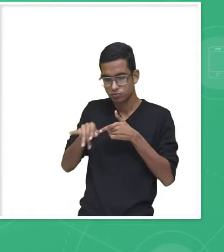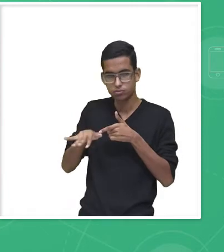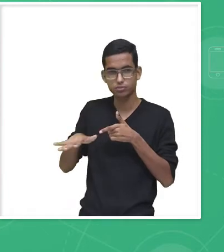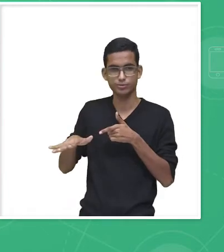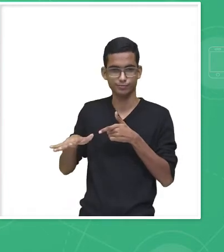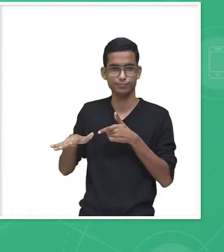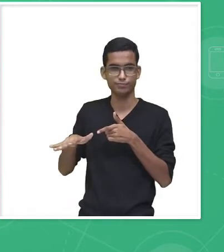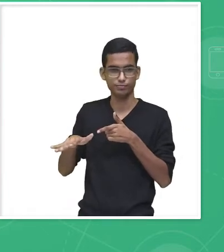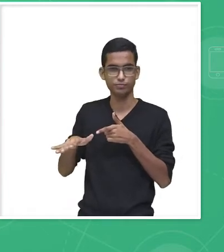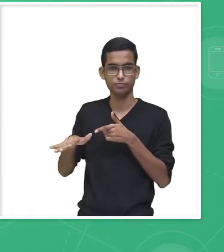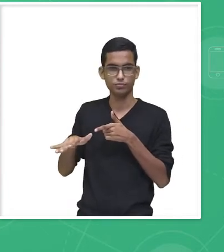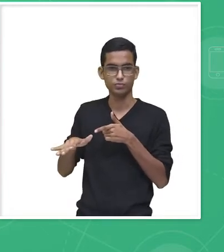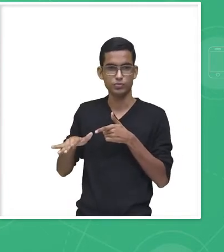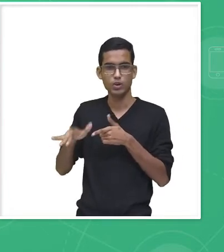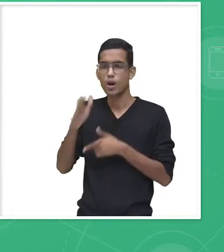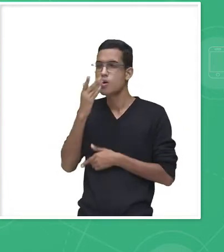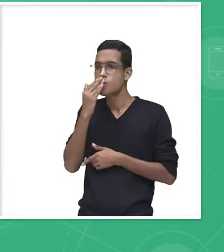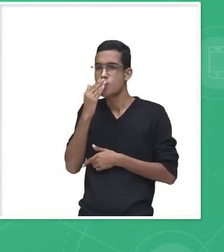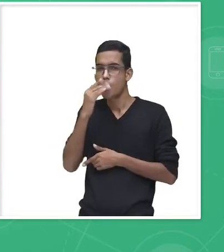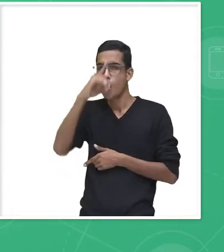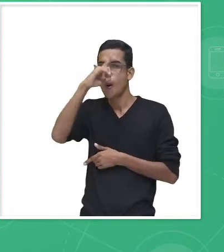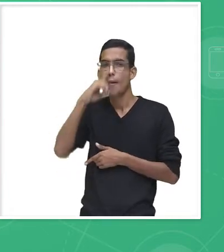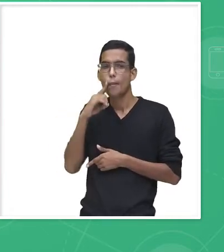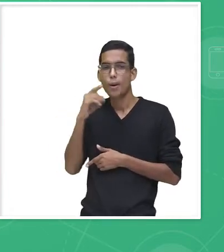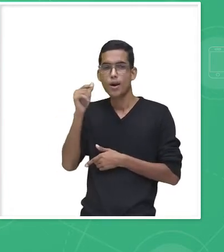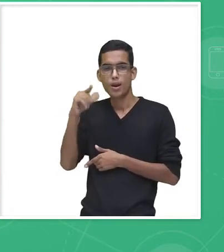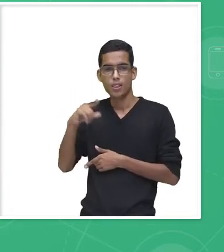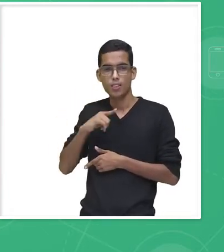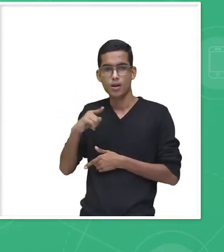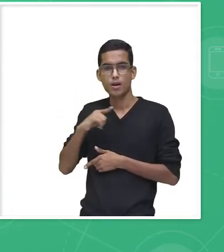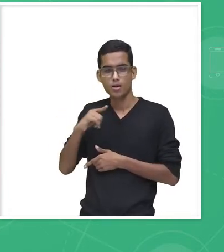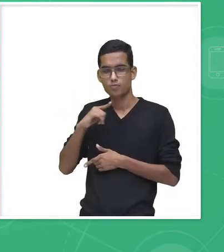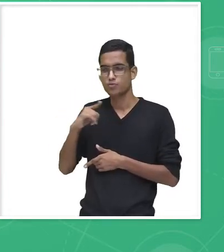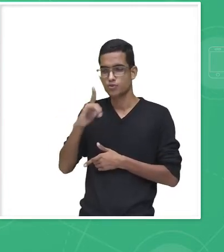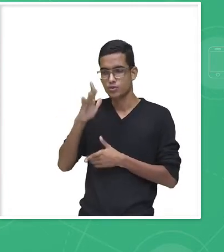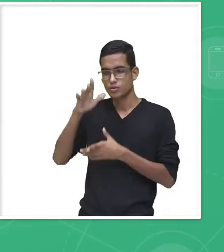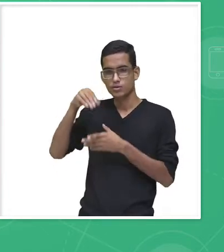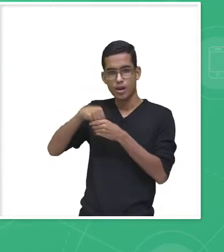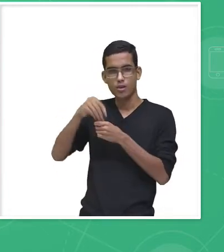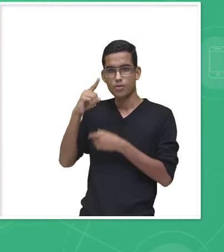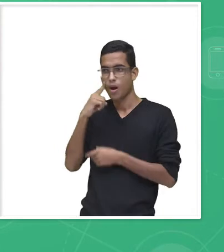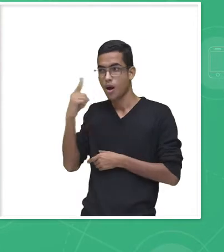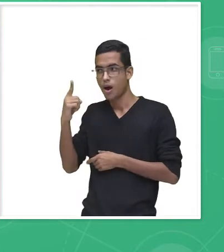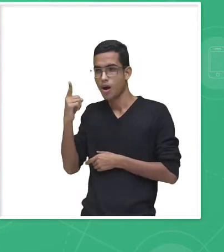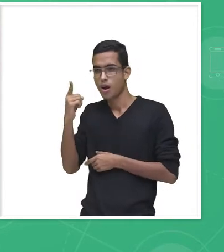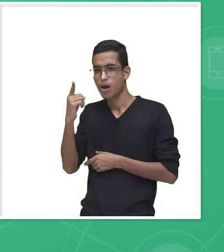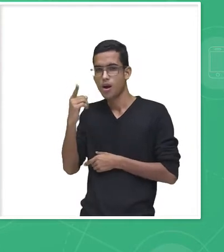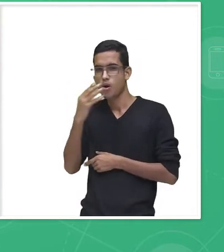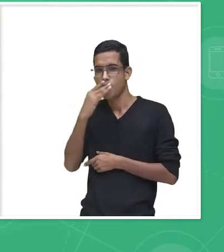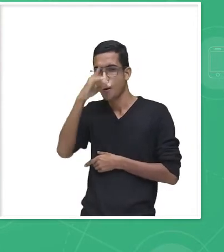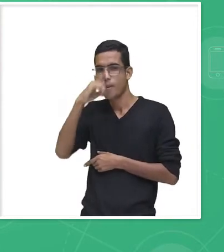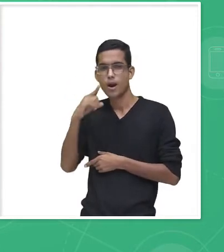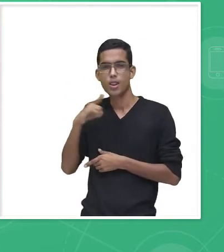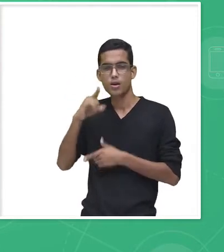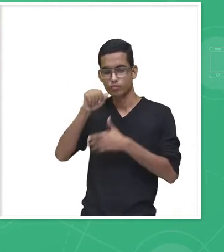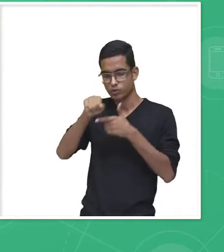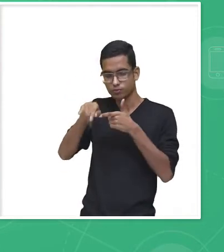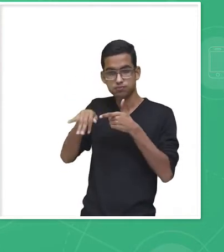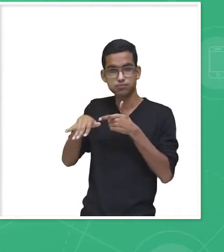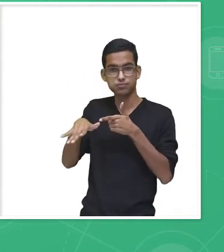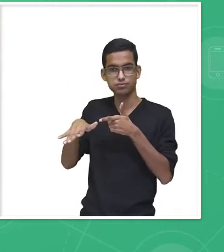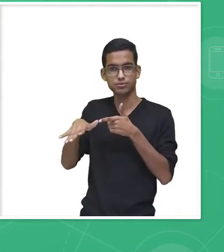da urina que essa região central chamada de pelve renal e a urina é formada aqui e é levada pelos ureteres